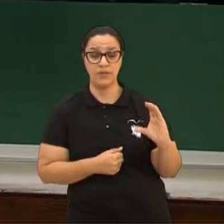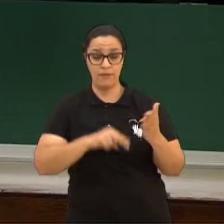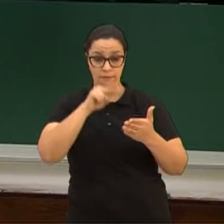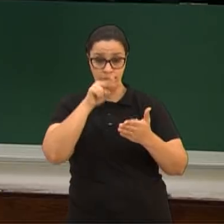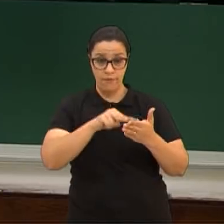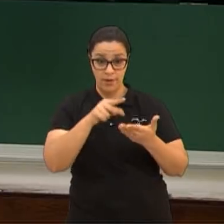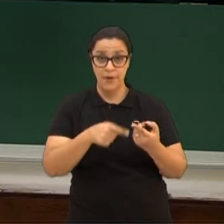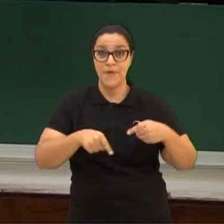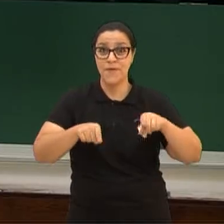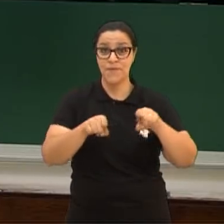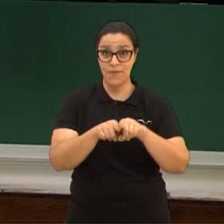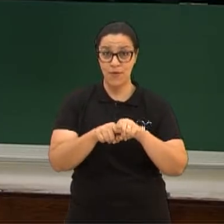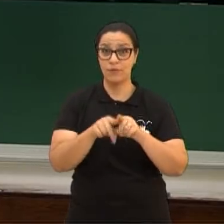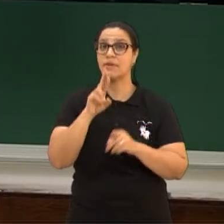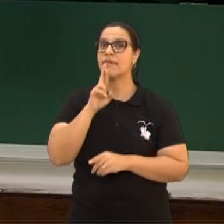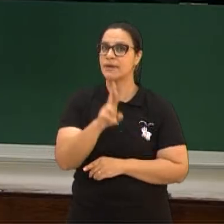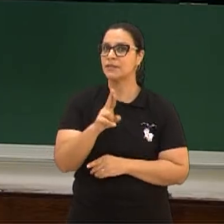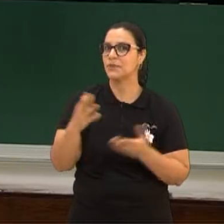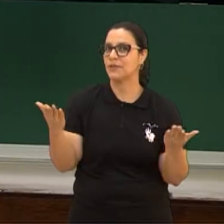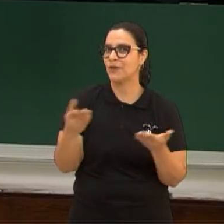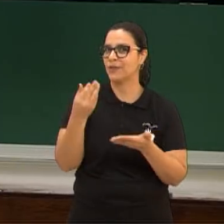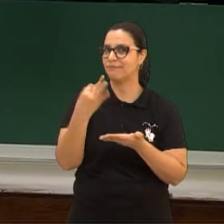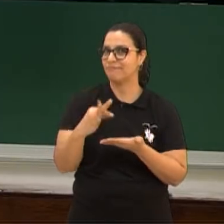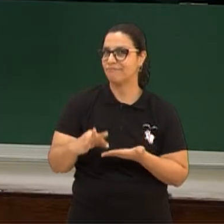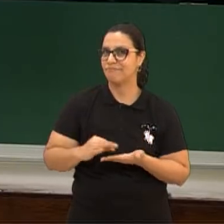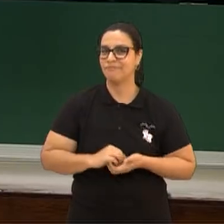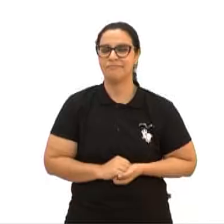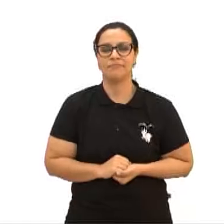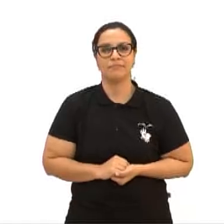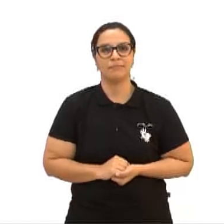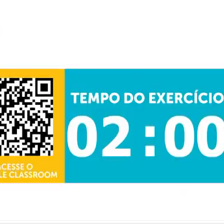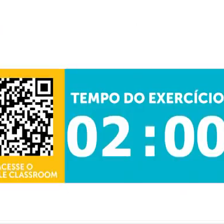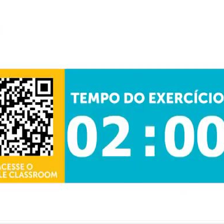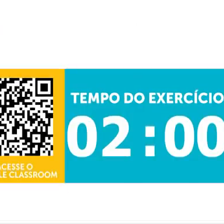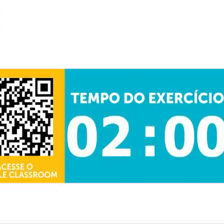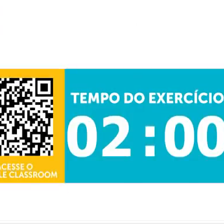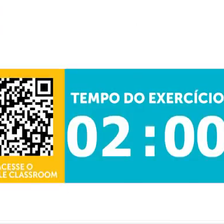Leia novamente a tirinha e responda os exercícios.